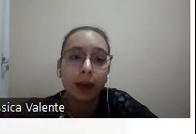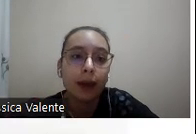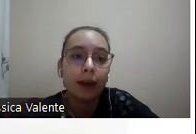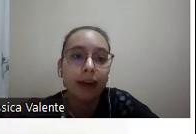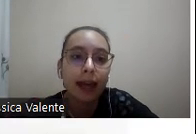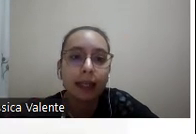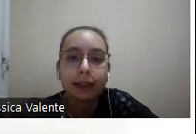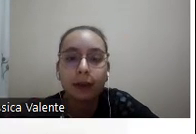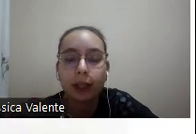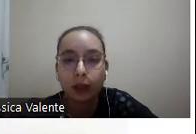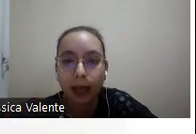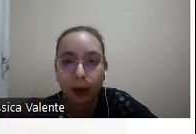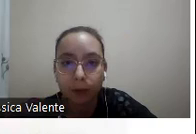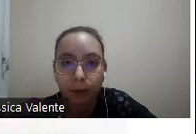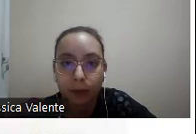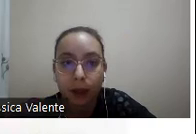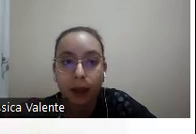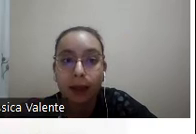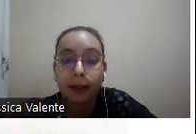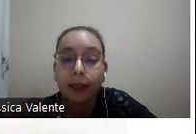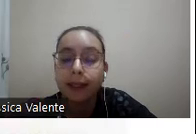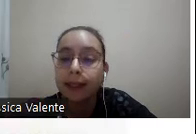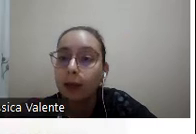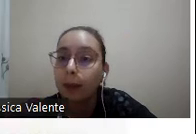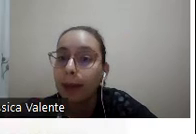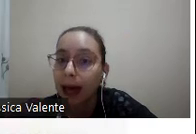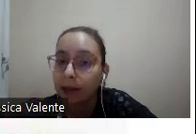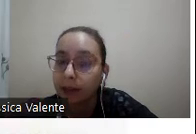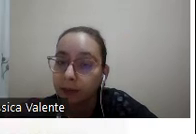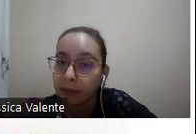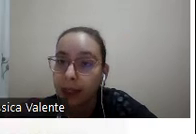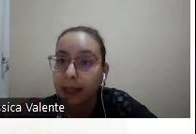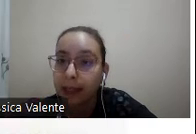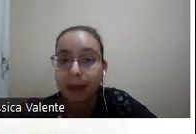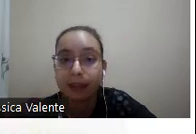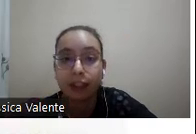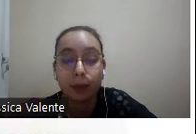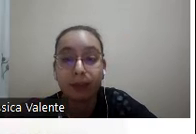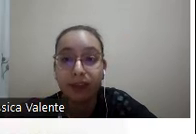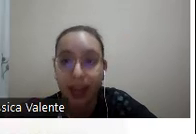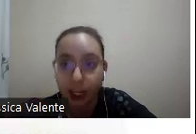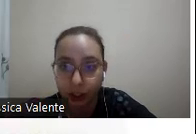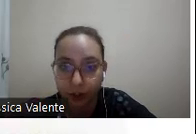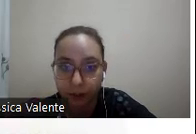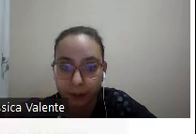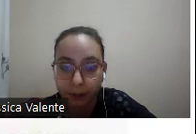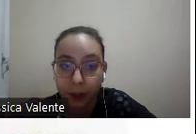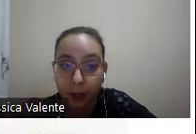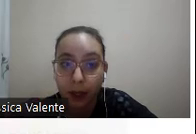sobre variação regional. Então, a gente tem uma palavra, e essa palavra se chama